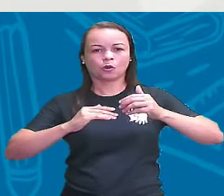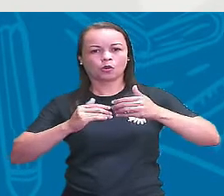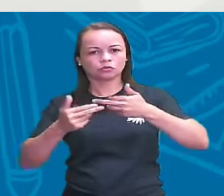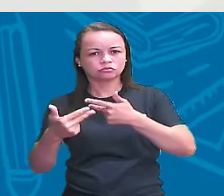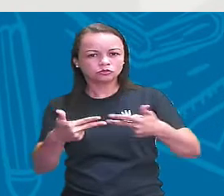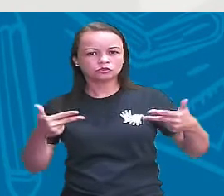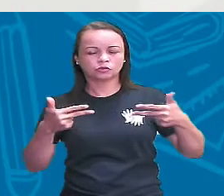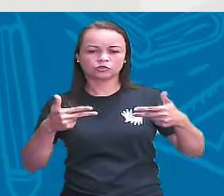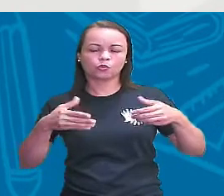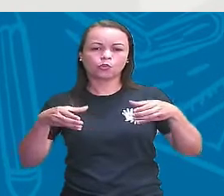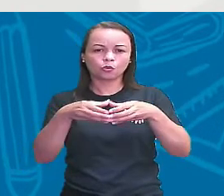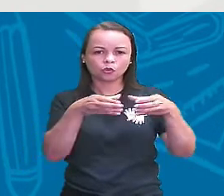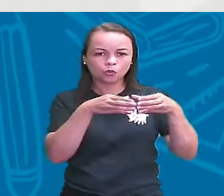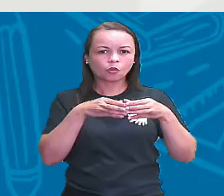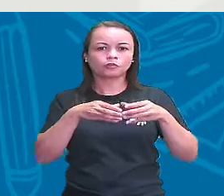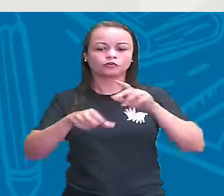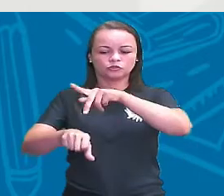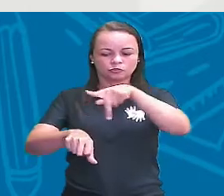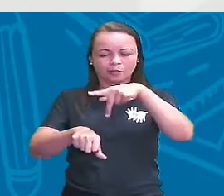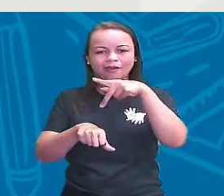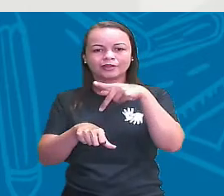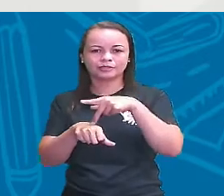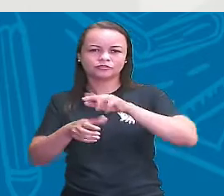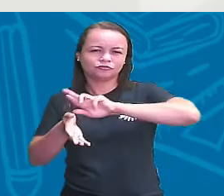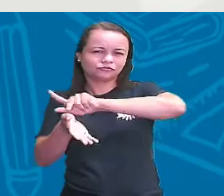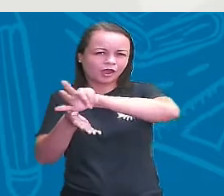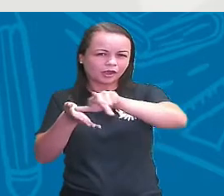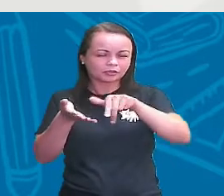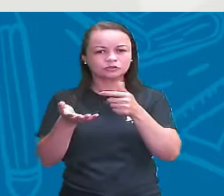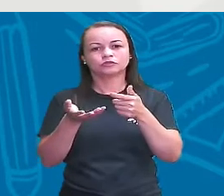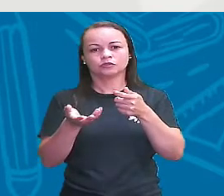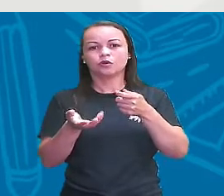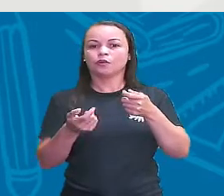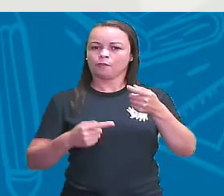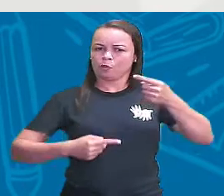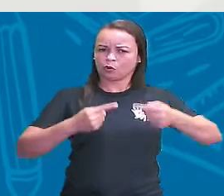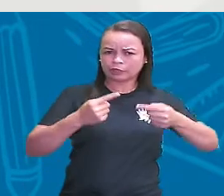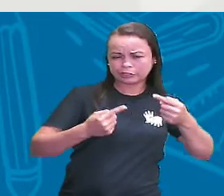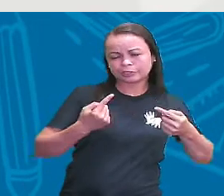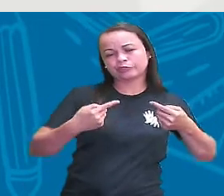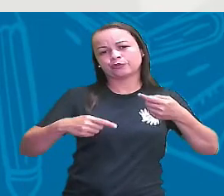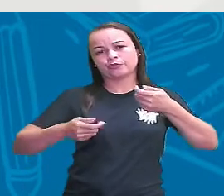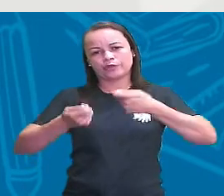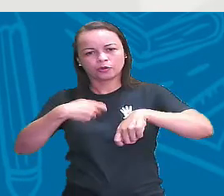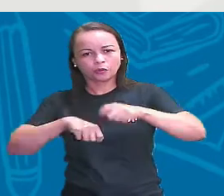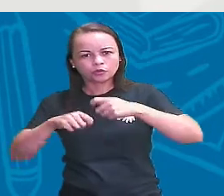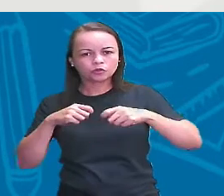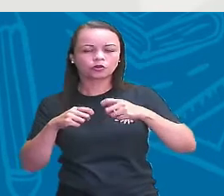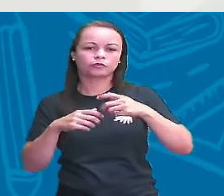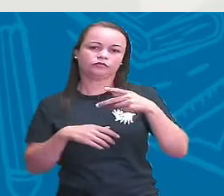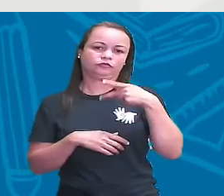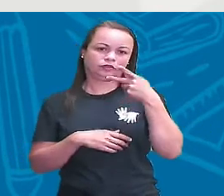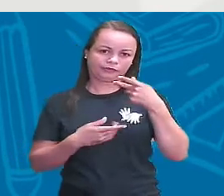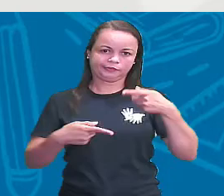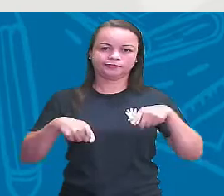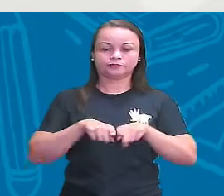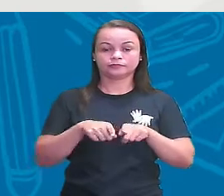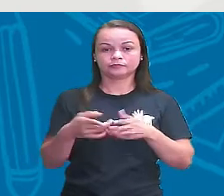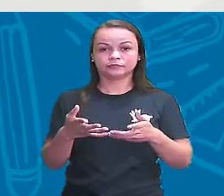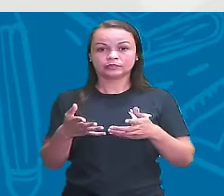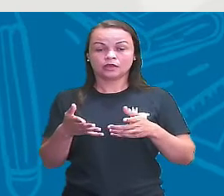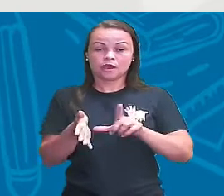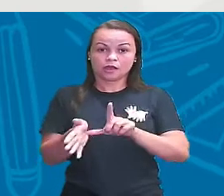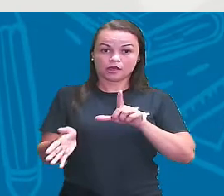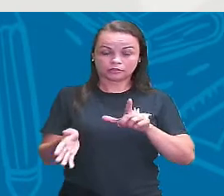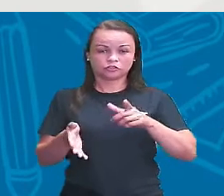países diversos, culturalmente falando, politicamente falando e economicamente falando. Mas antes da gente iniciar a discussão sobre